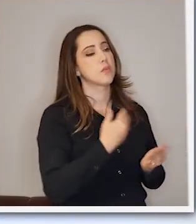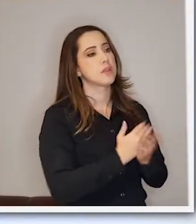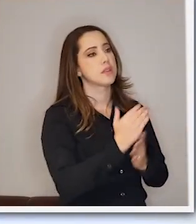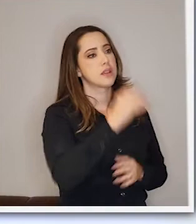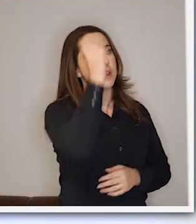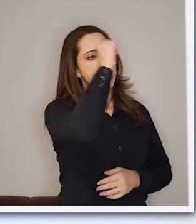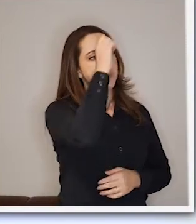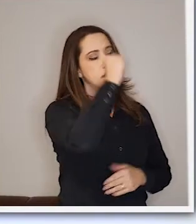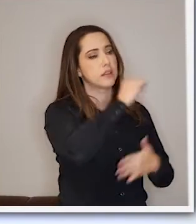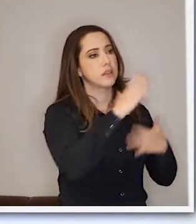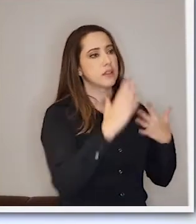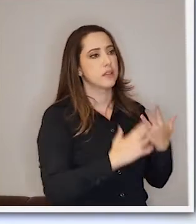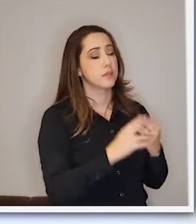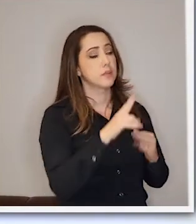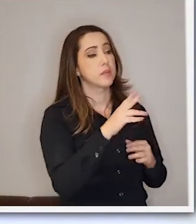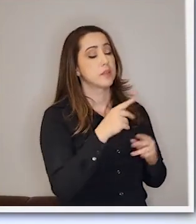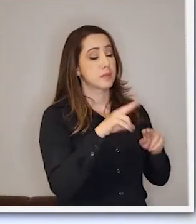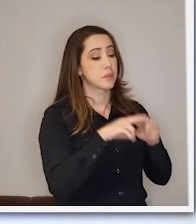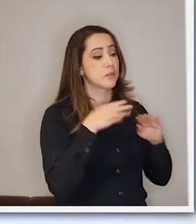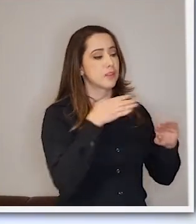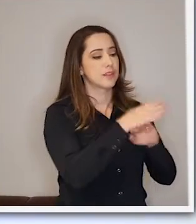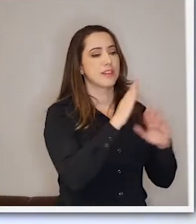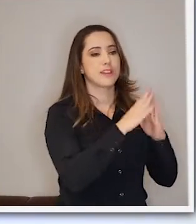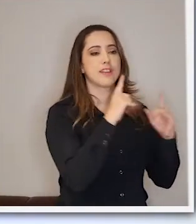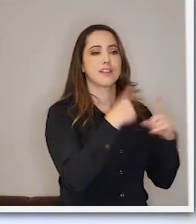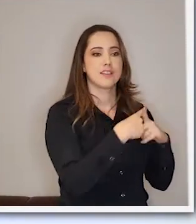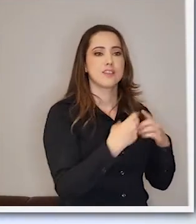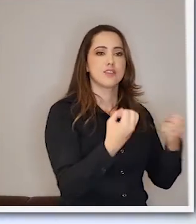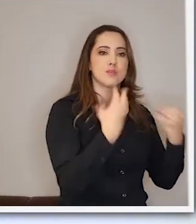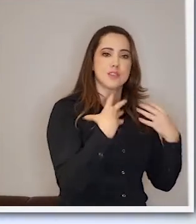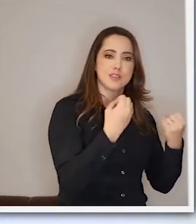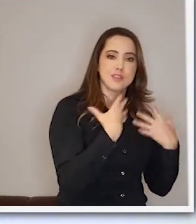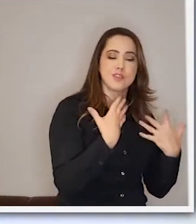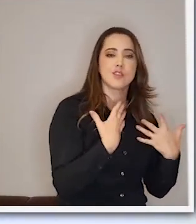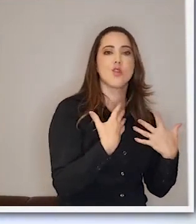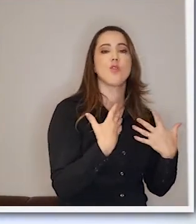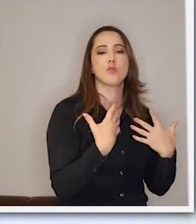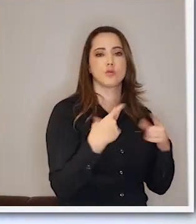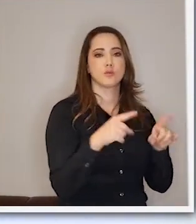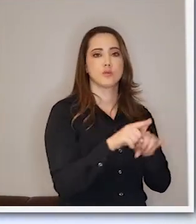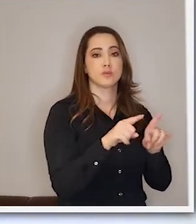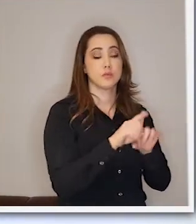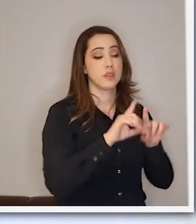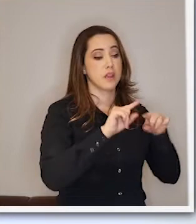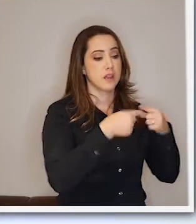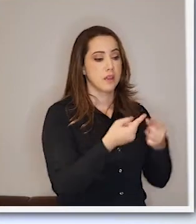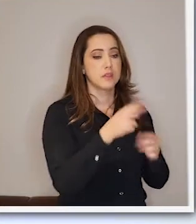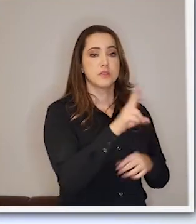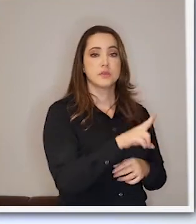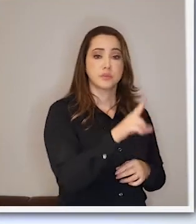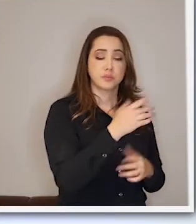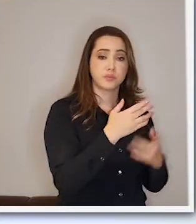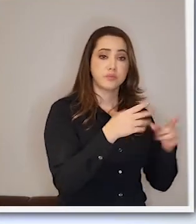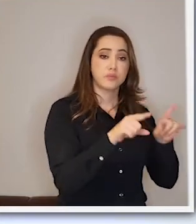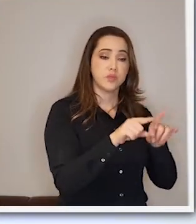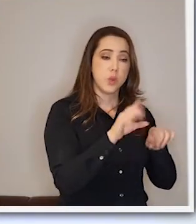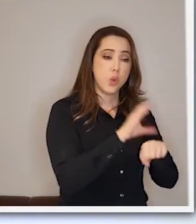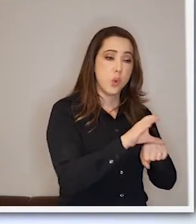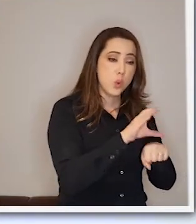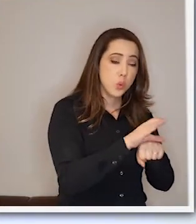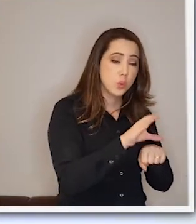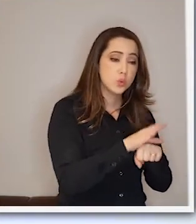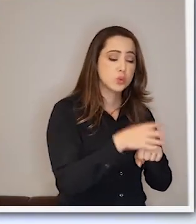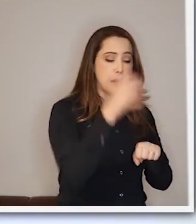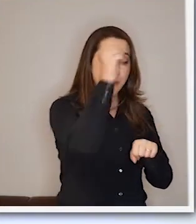profissional. Eu comecei a aprender Libras por causa da igreja, que me ajudou na aprendizagem, financiando o meu curso. Dali